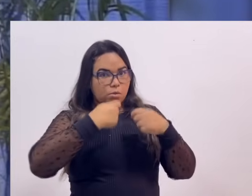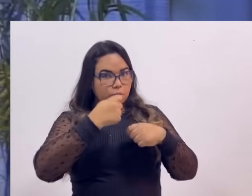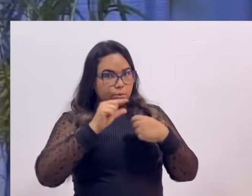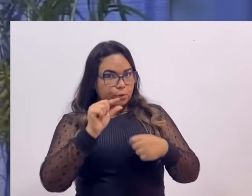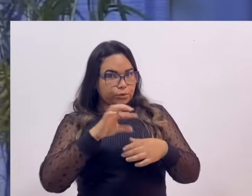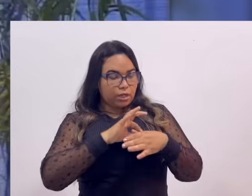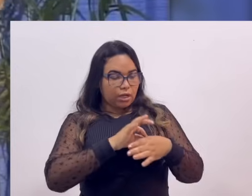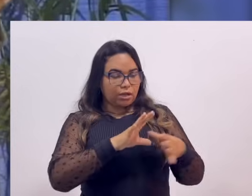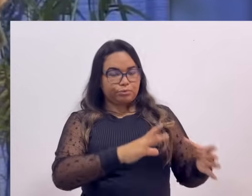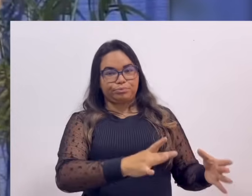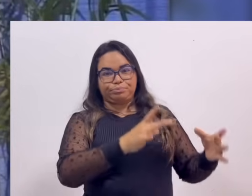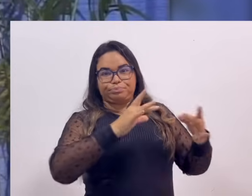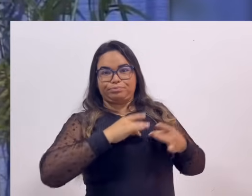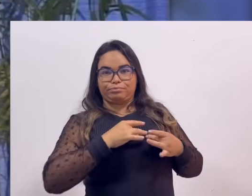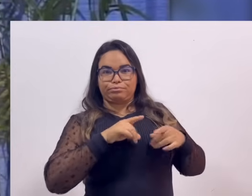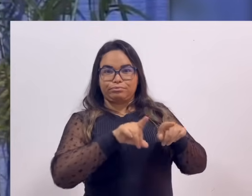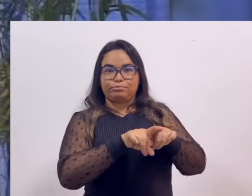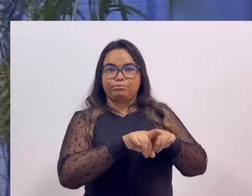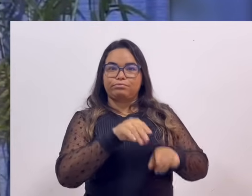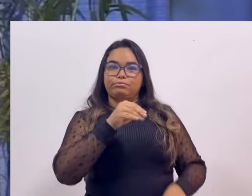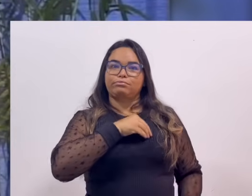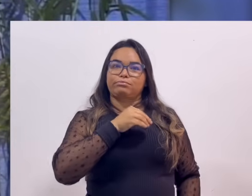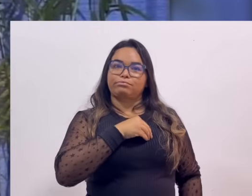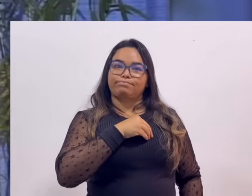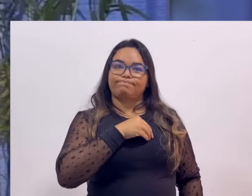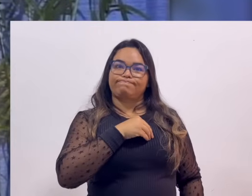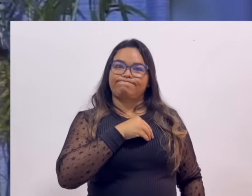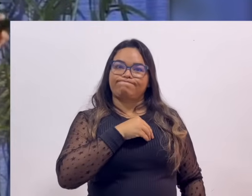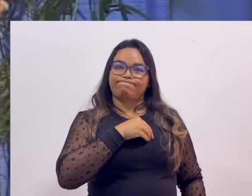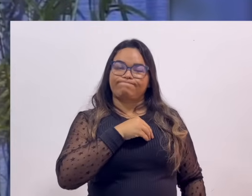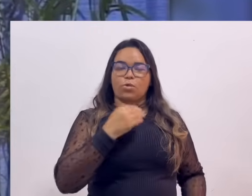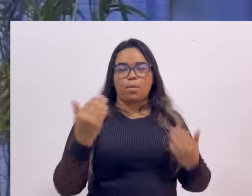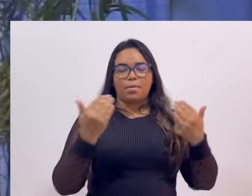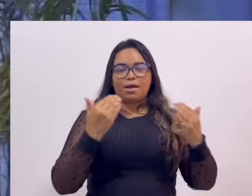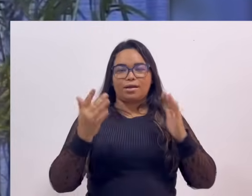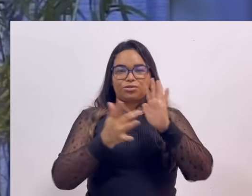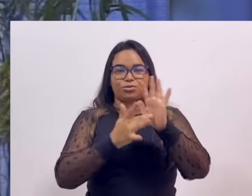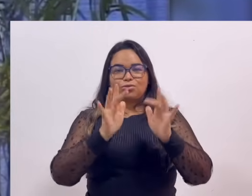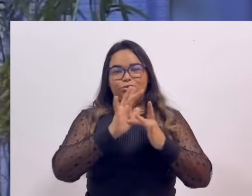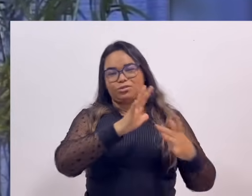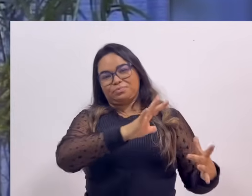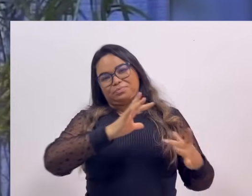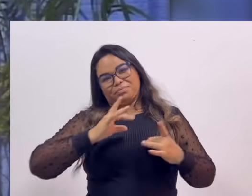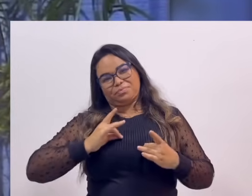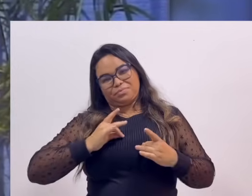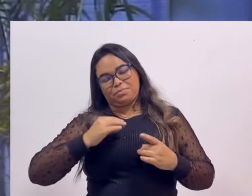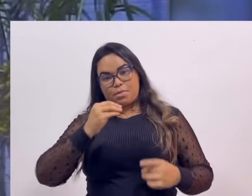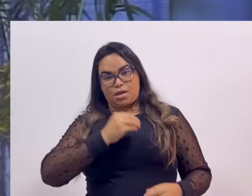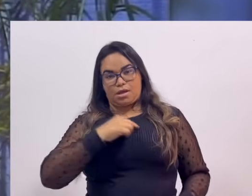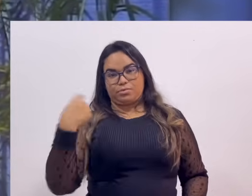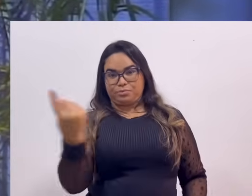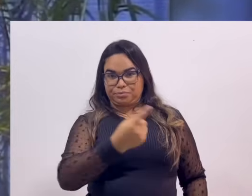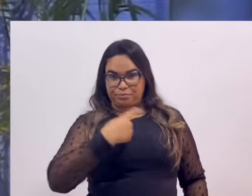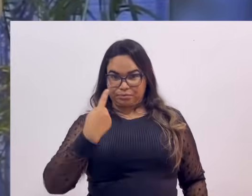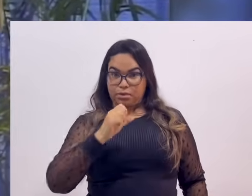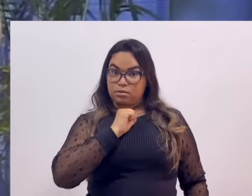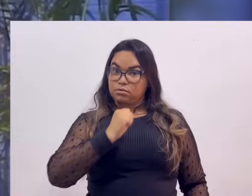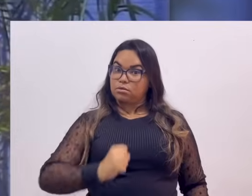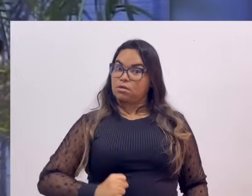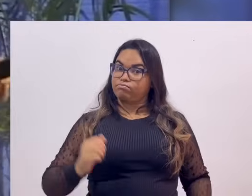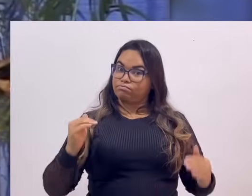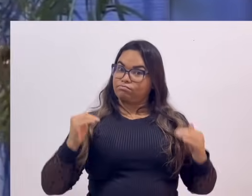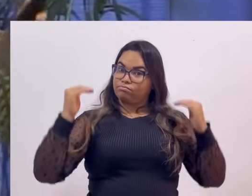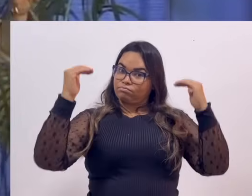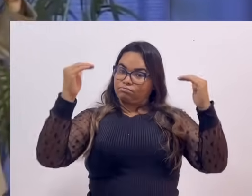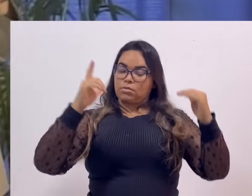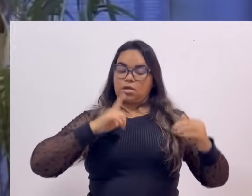agora ele simbolicamente levava os seus pecados como Cristo leva os nossos pecados agora o sumo sacerdote